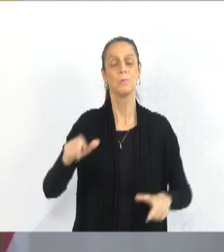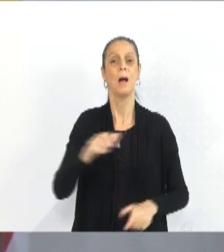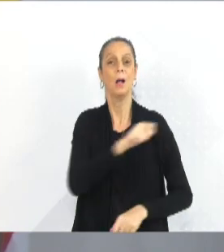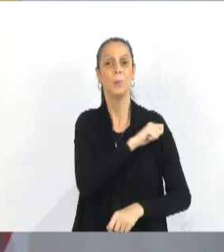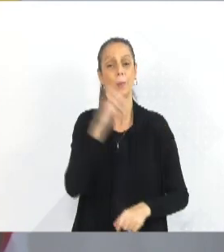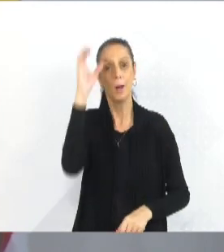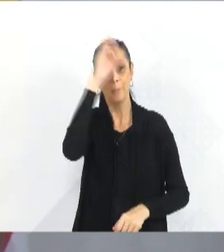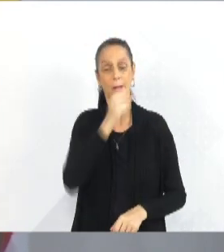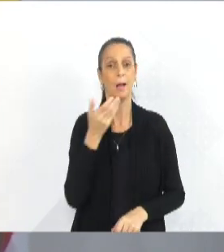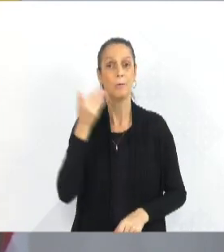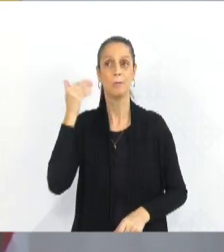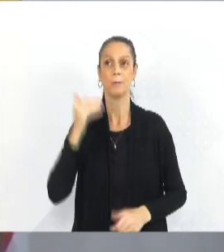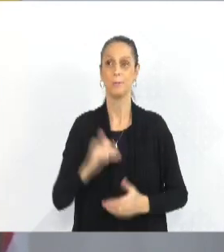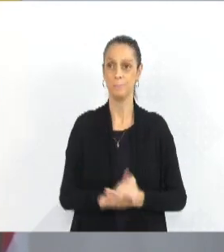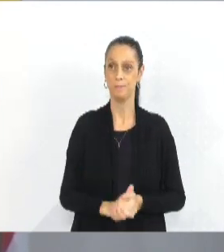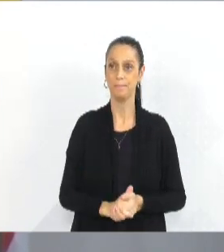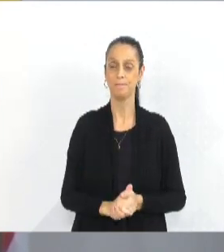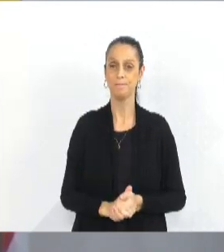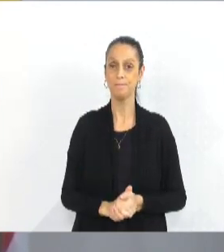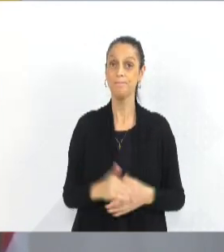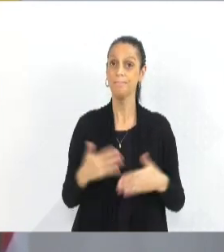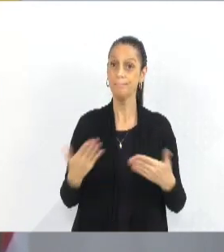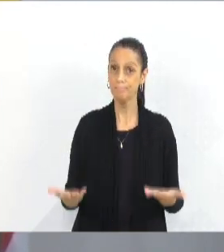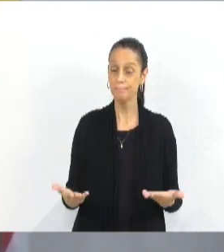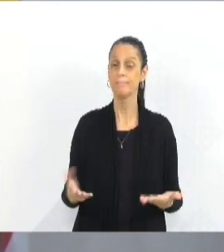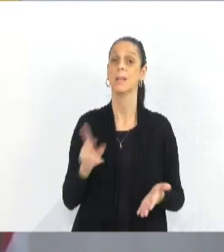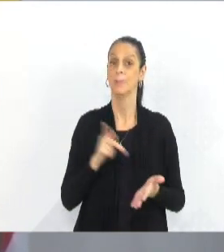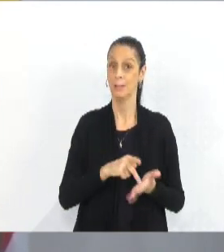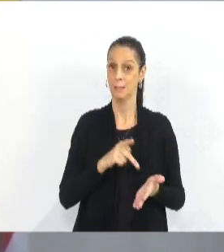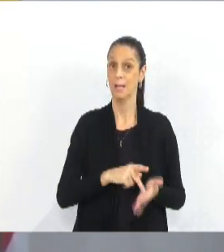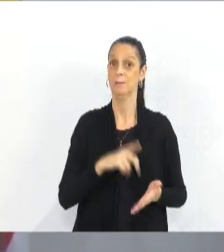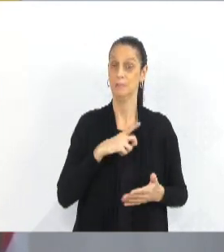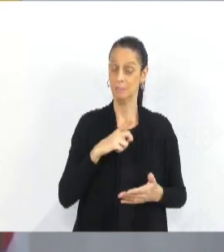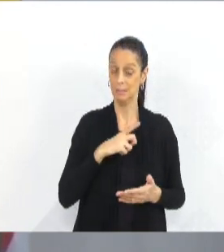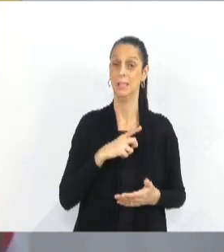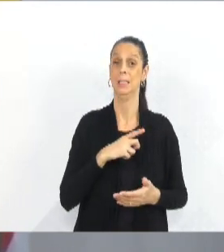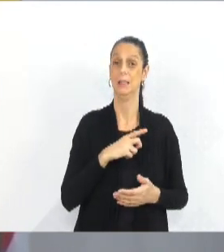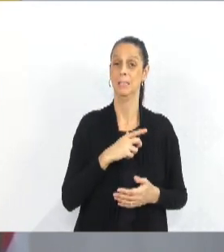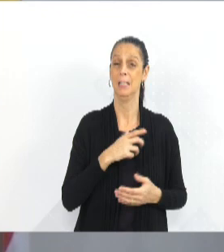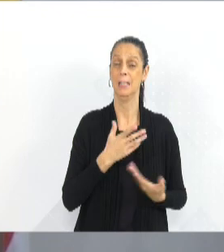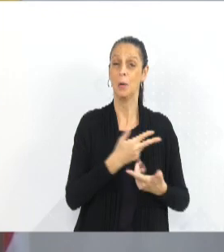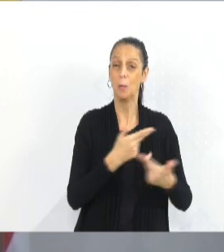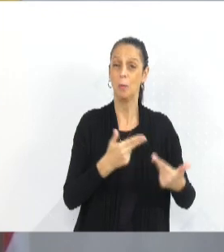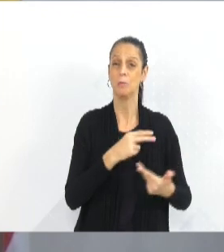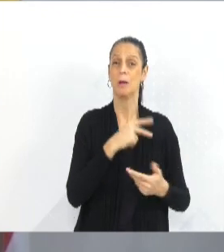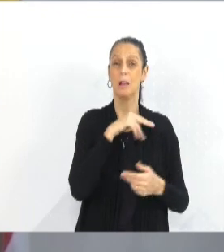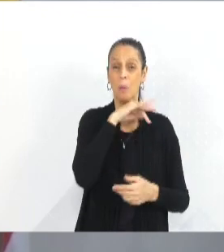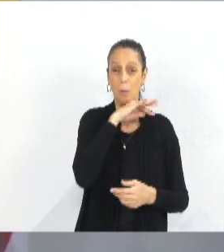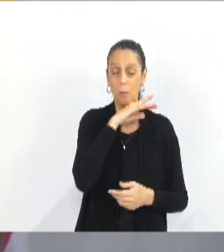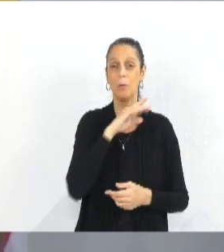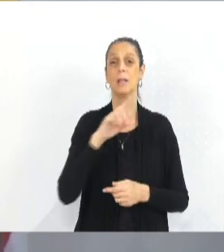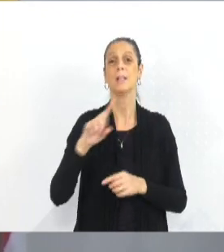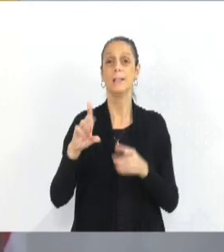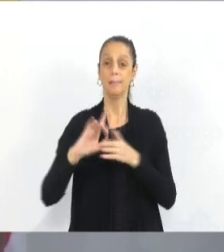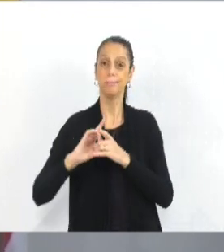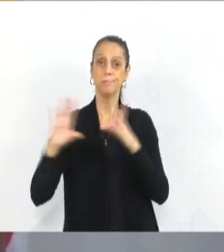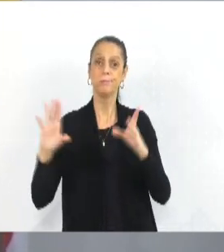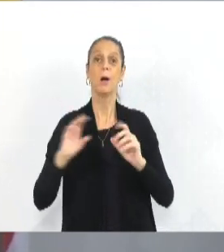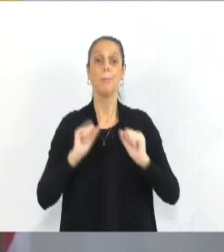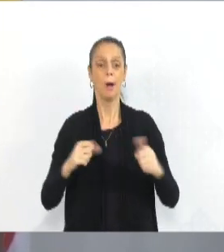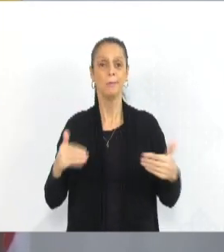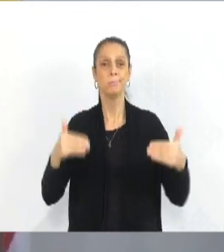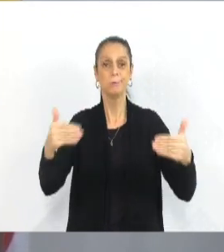A barbárie pode conviver facilmente com a democracia mais avançada e desenvolvida, e esta, de modo algum, se preserva